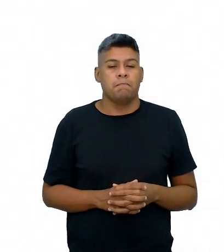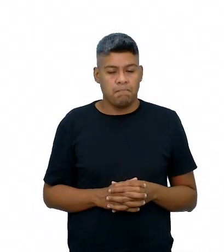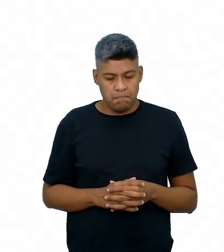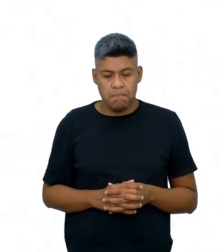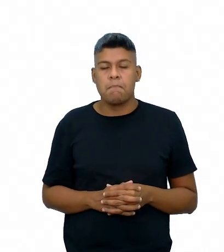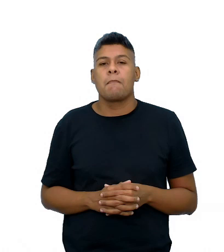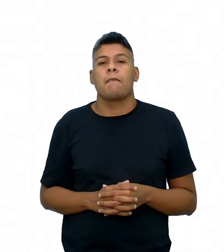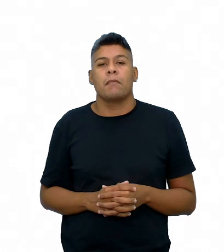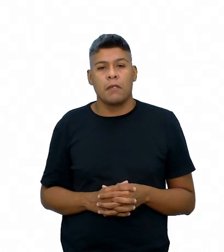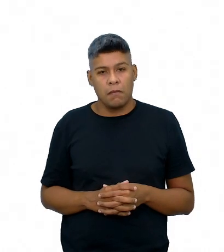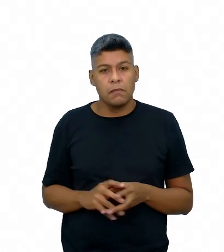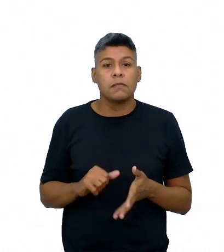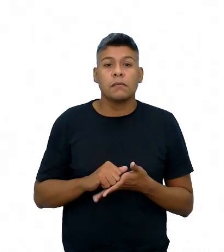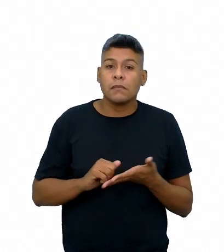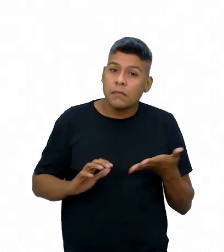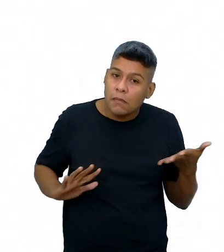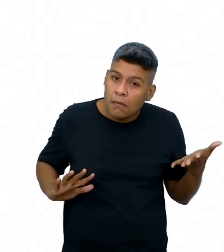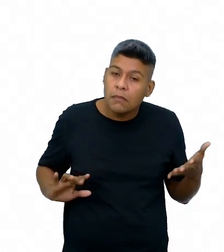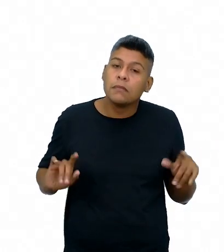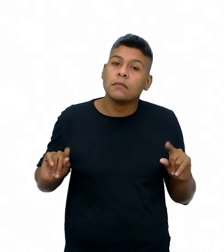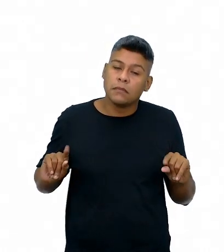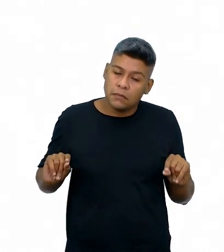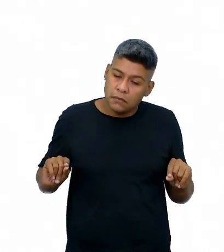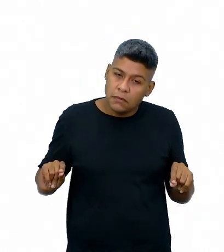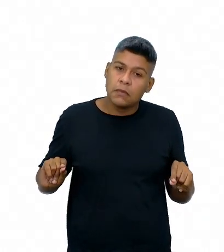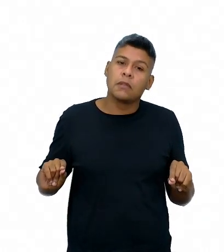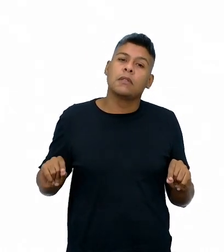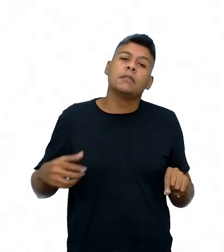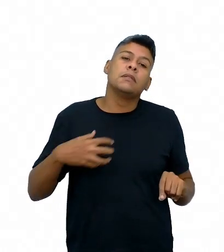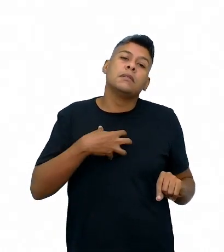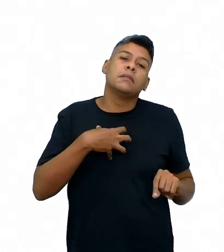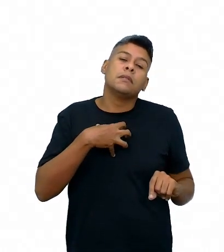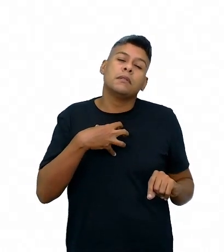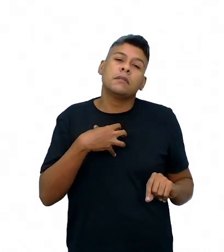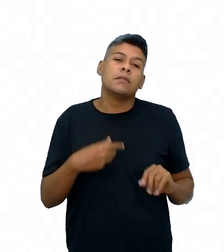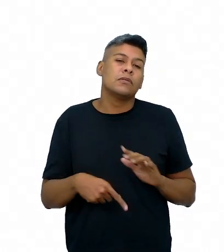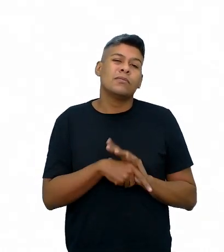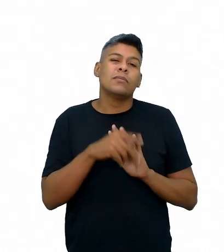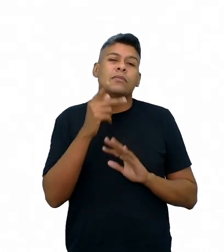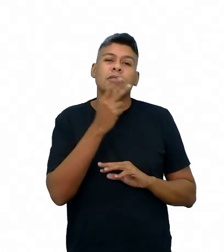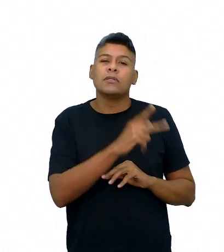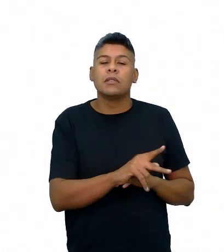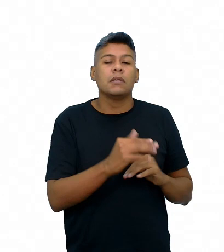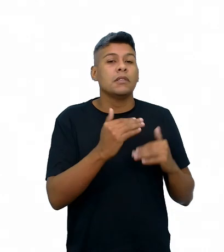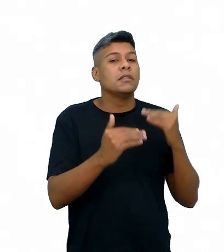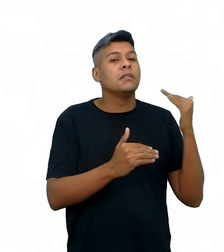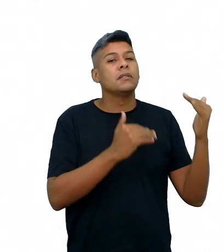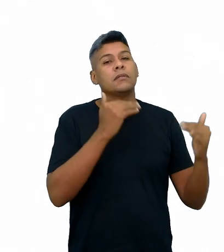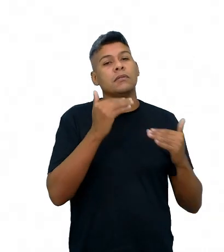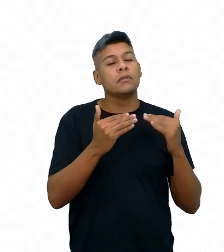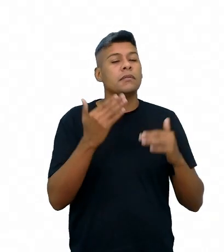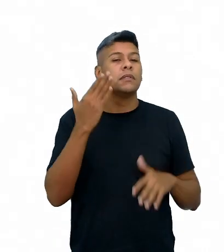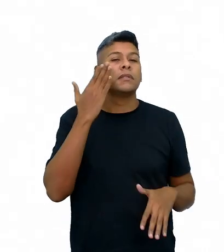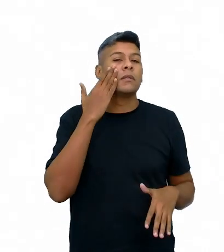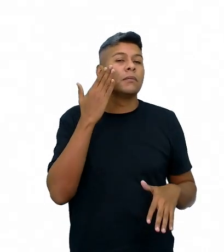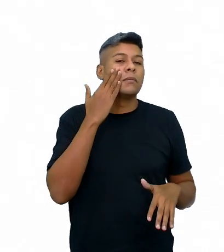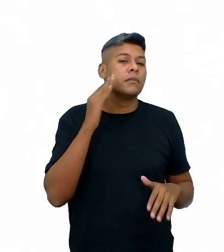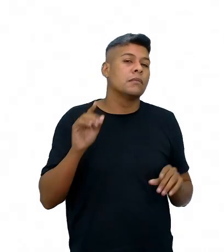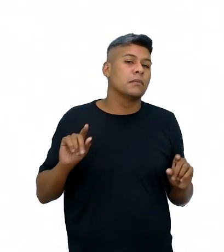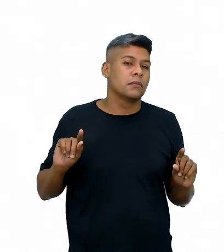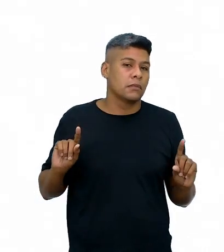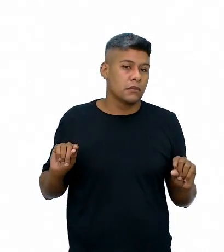eles atividades que aguçem os sentidos dele, para saber se